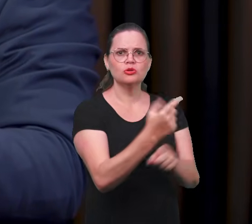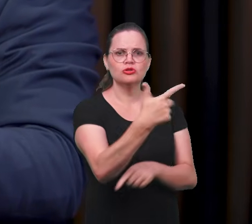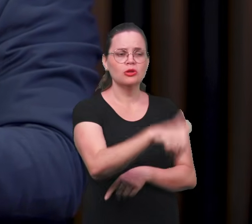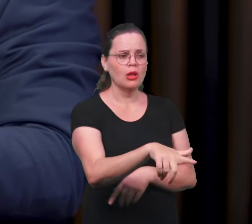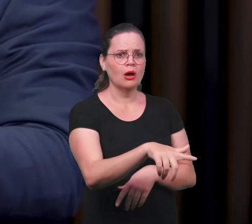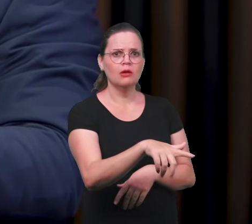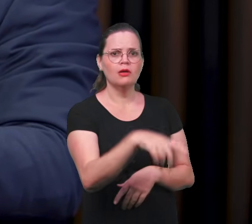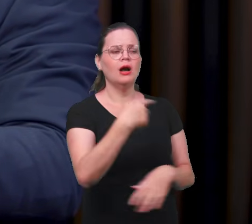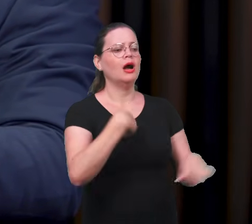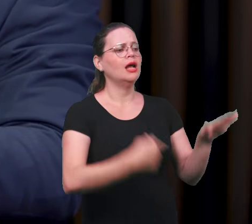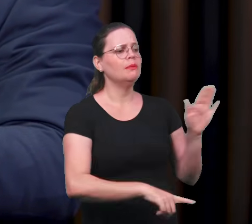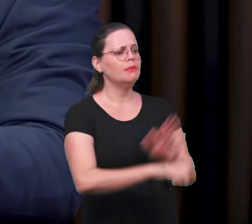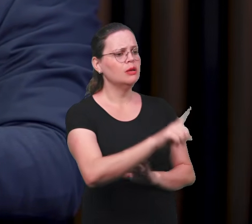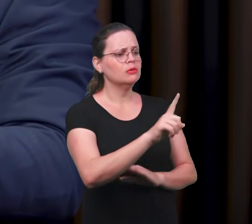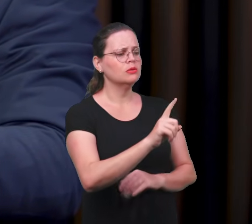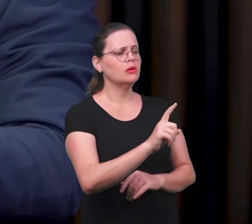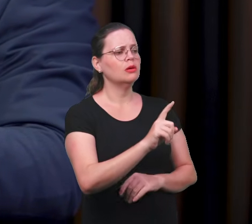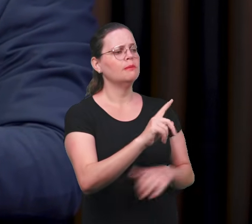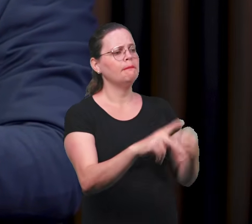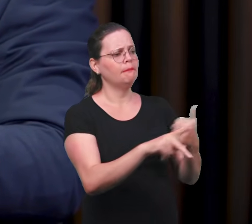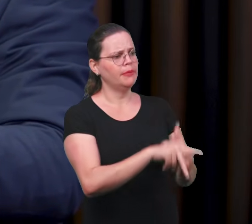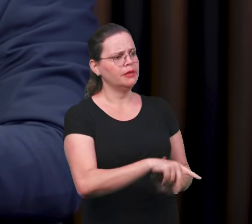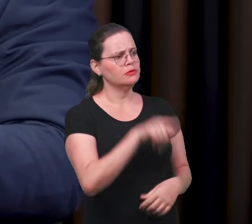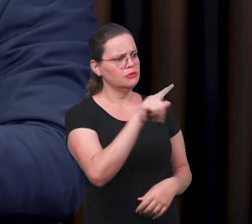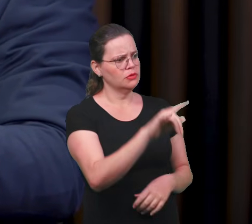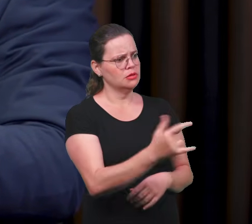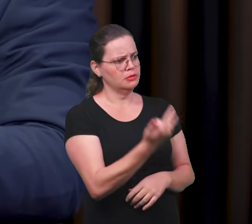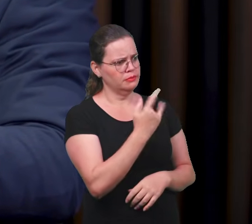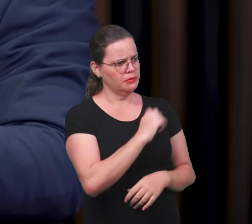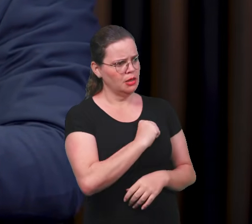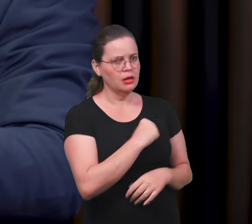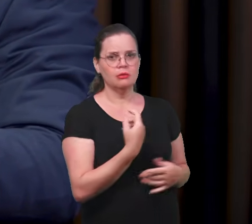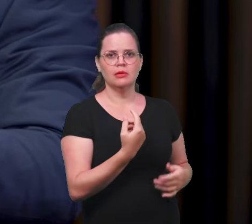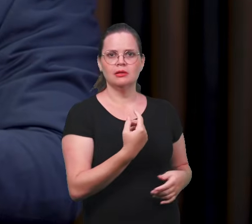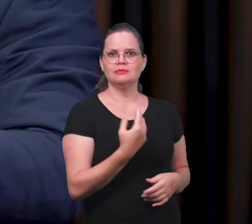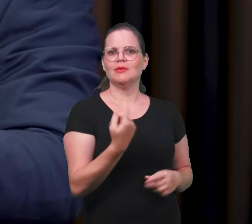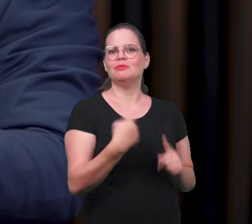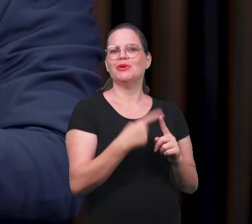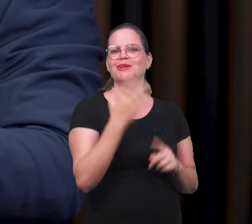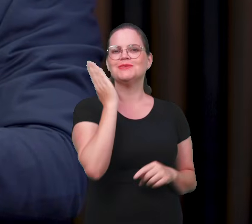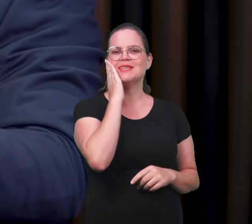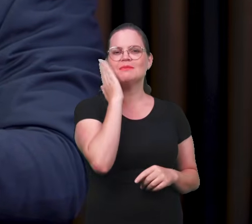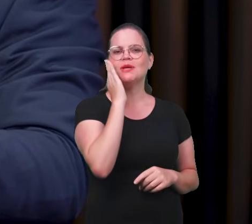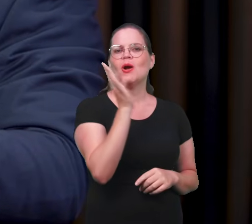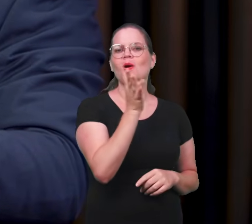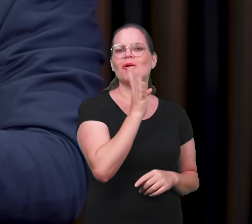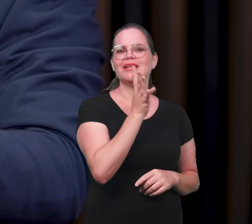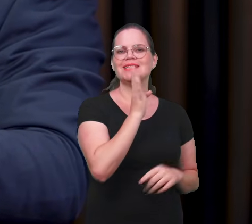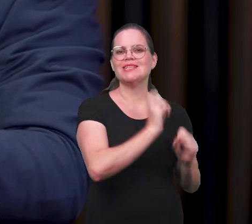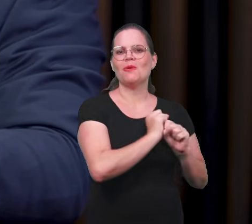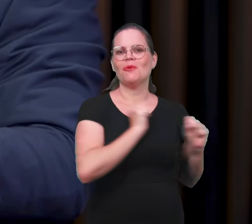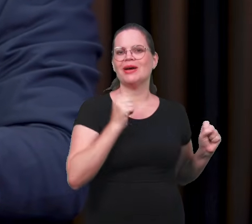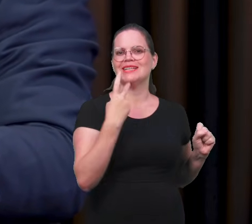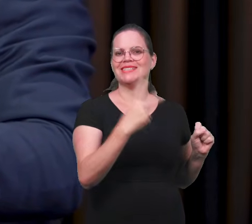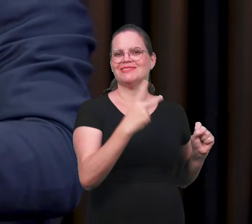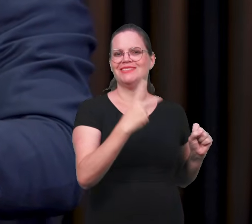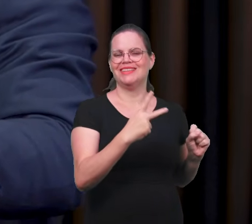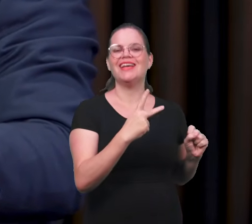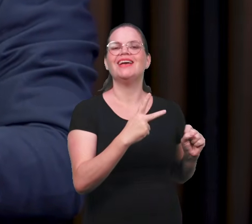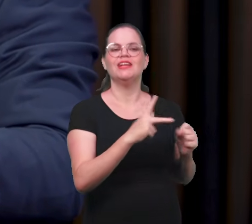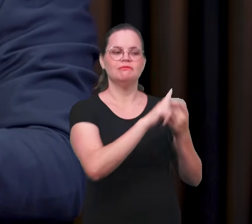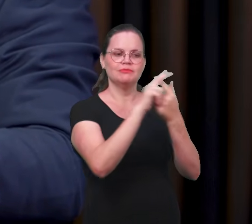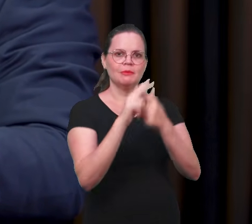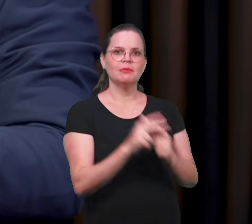do Senhor sondar o nosso interior, nosso coração, e fazer as correções necessárias. E o Senhor tem a